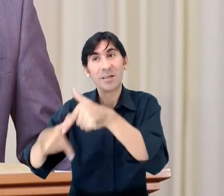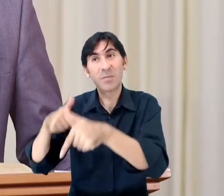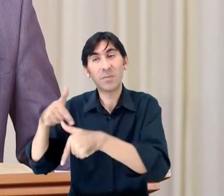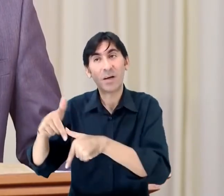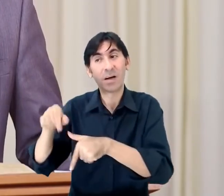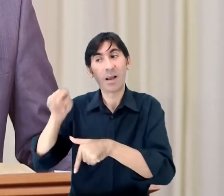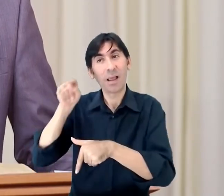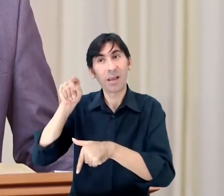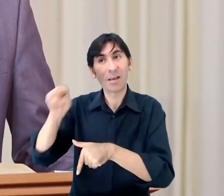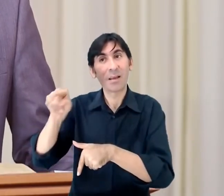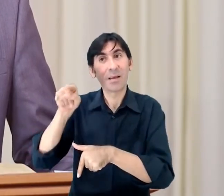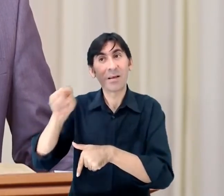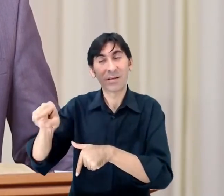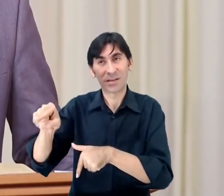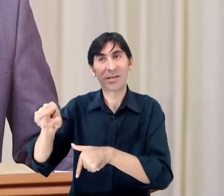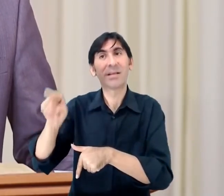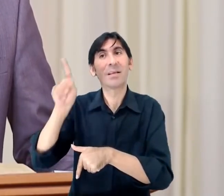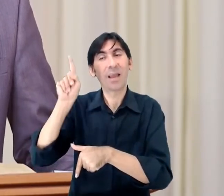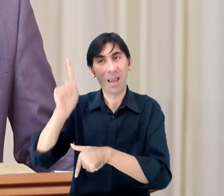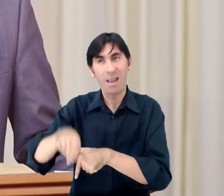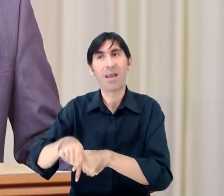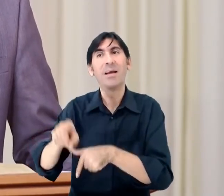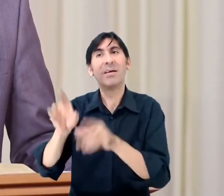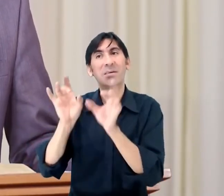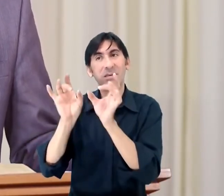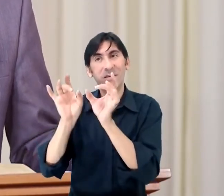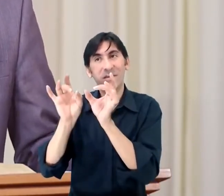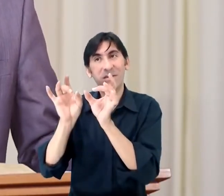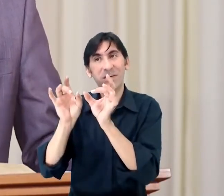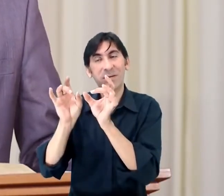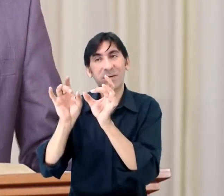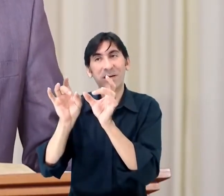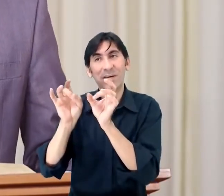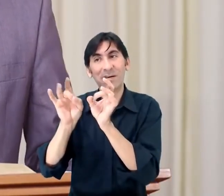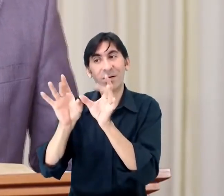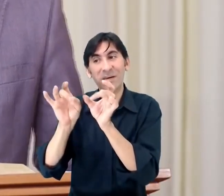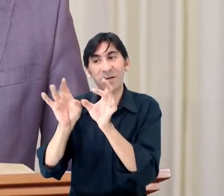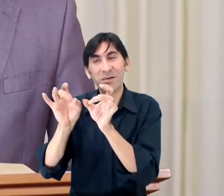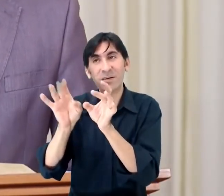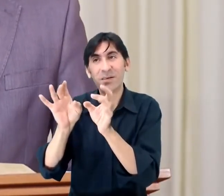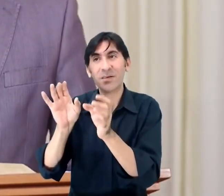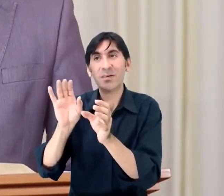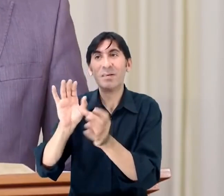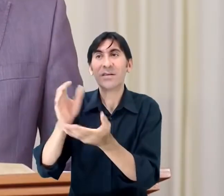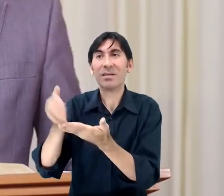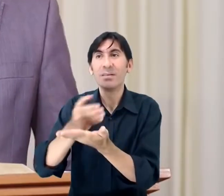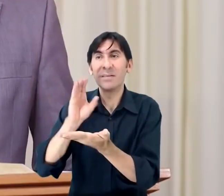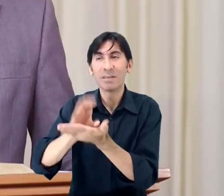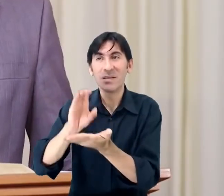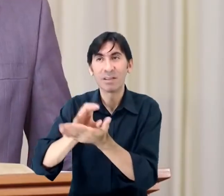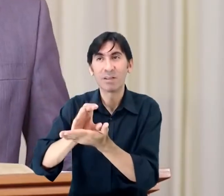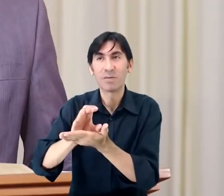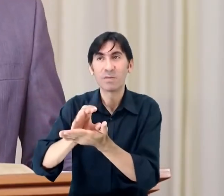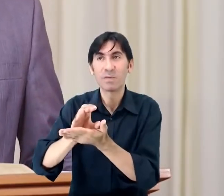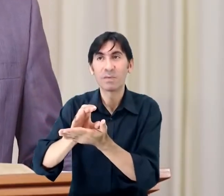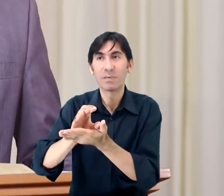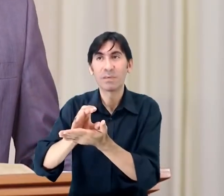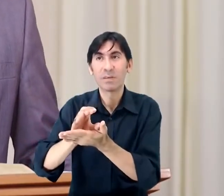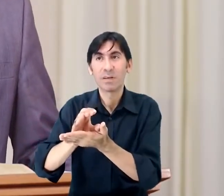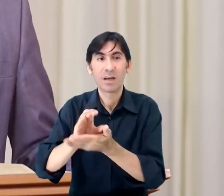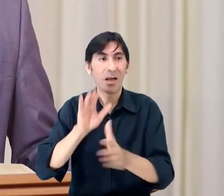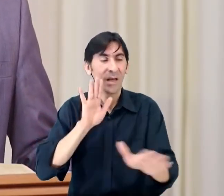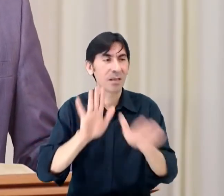ele é um comportor. Sim, ele leva a mensagem. Mesmo que ele não tenha um tempo